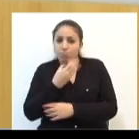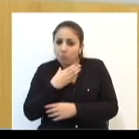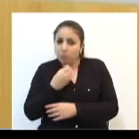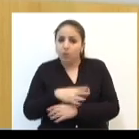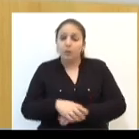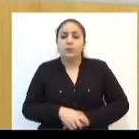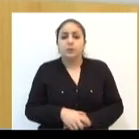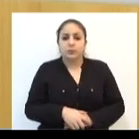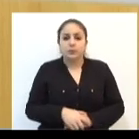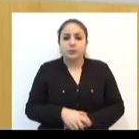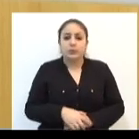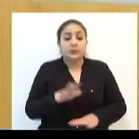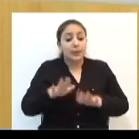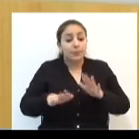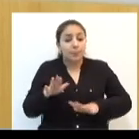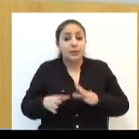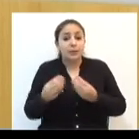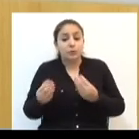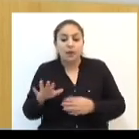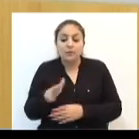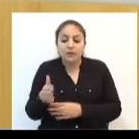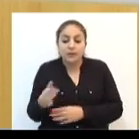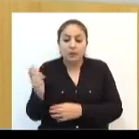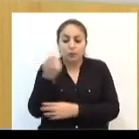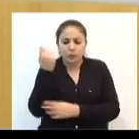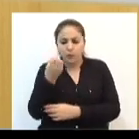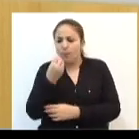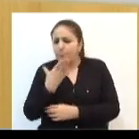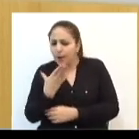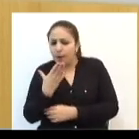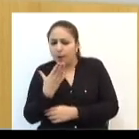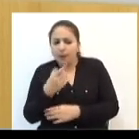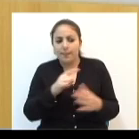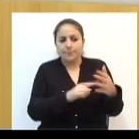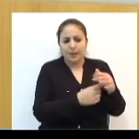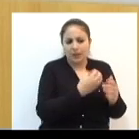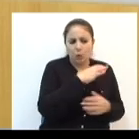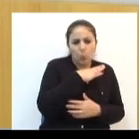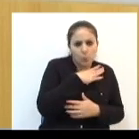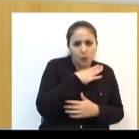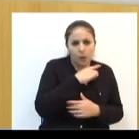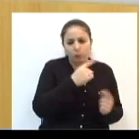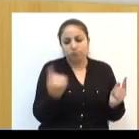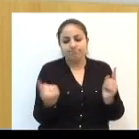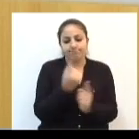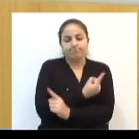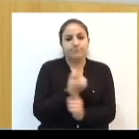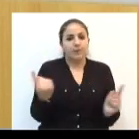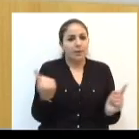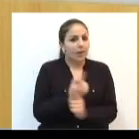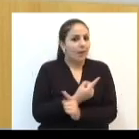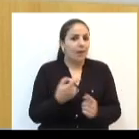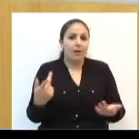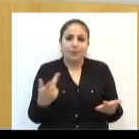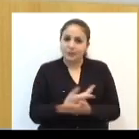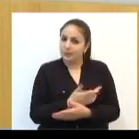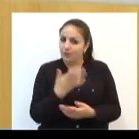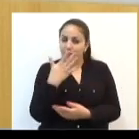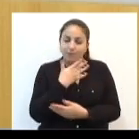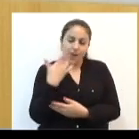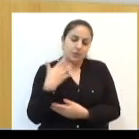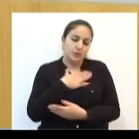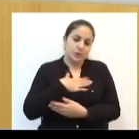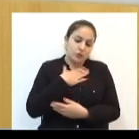anos o Rio Grande do Sul colhe bem, mas o Paraná colhe mal, e a coisa acontece. Então não é tão fácil de sentir no bolso, não vai ser tão